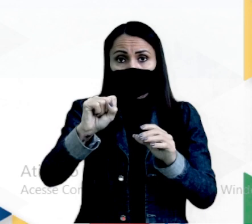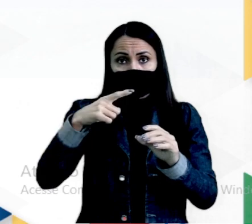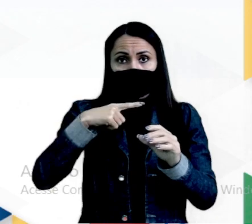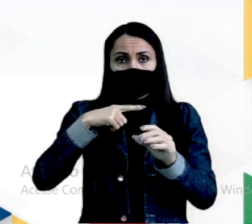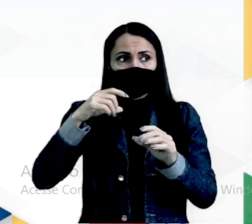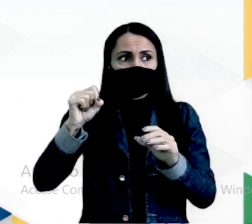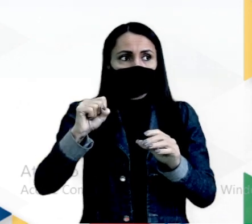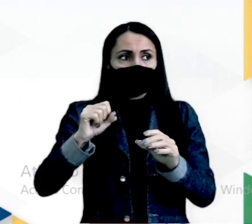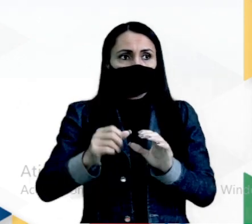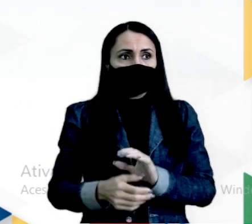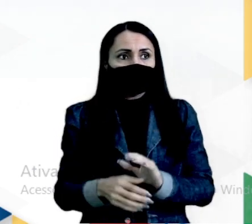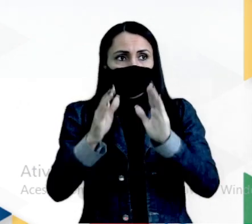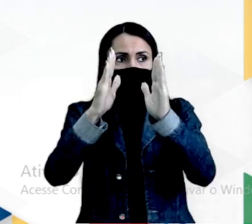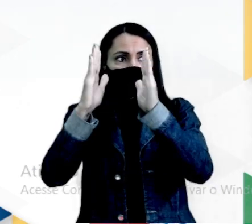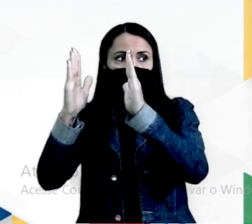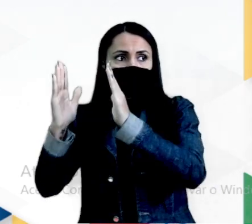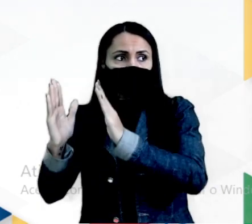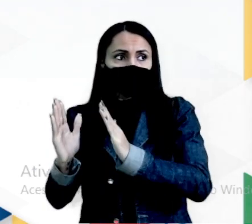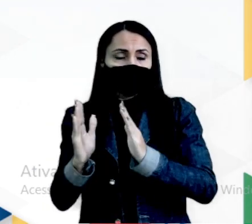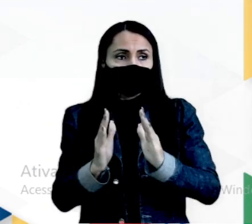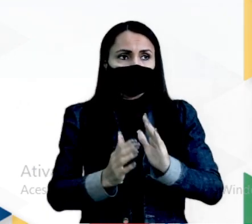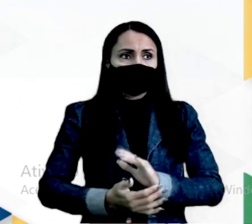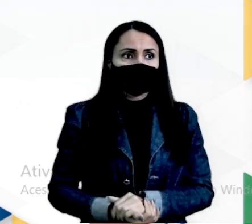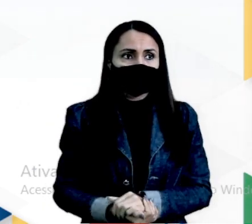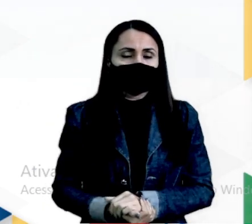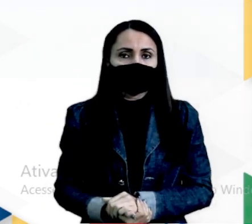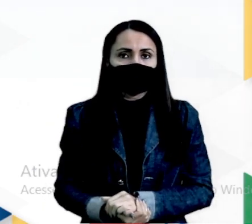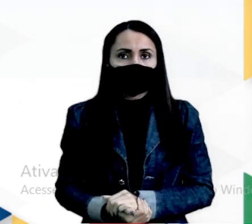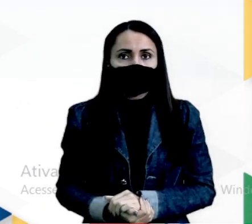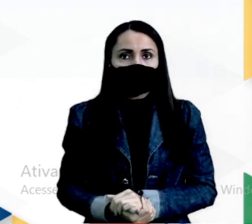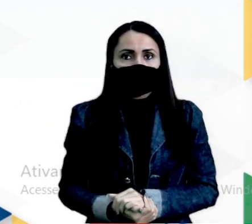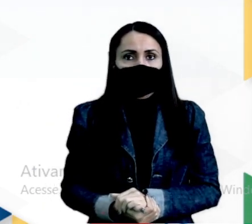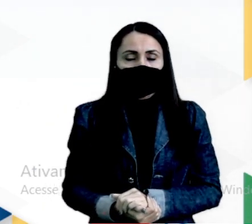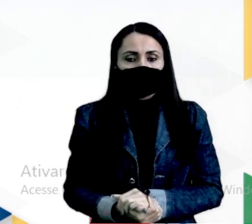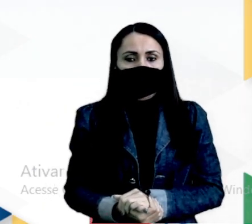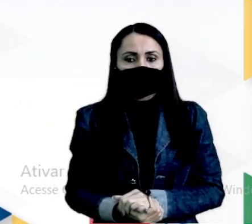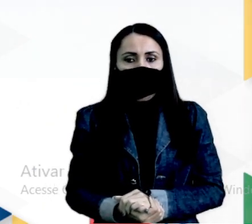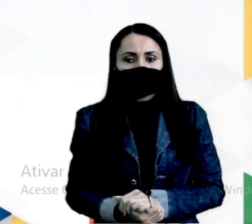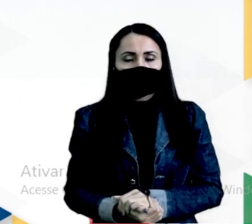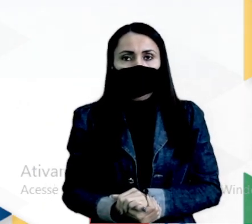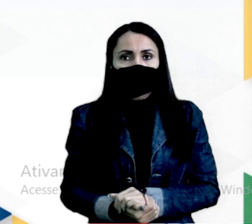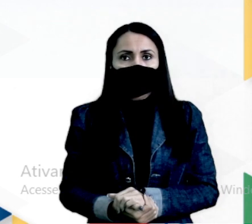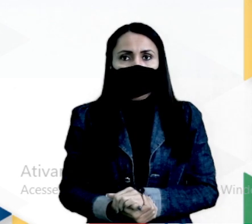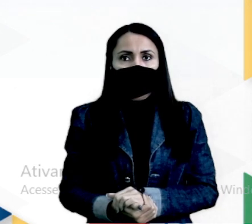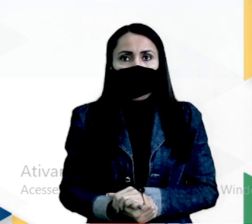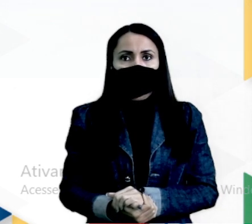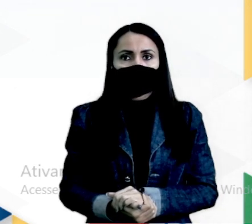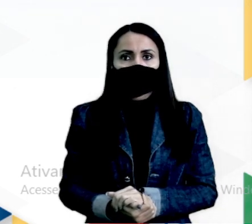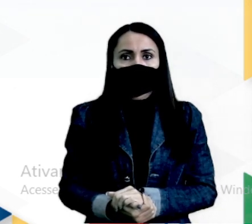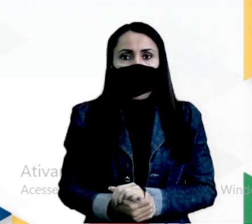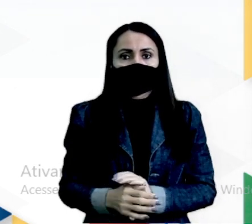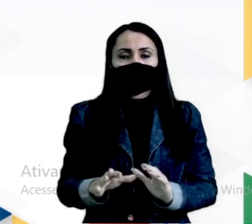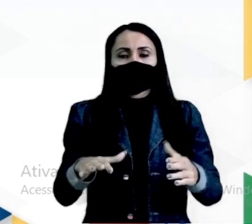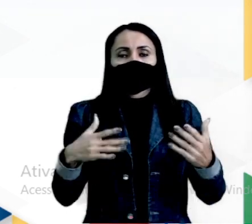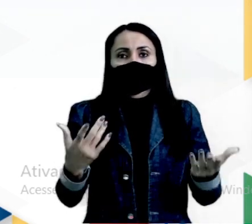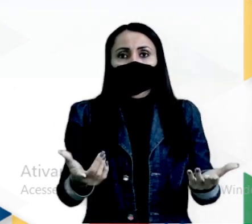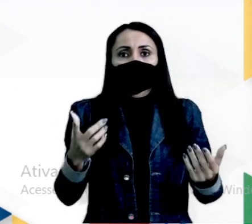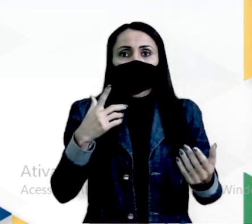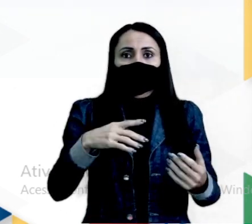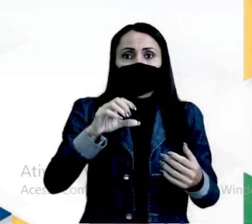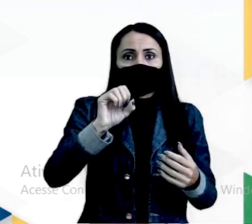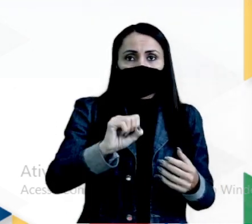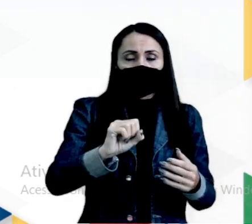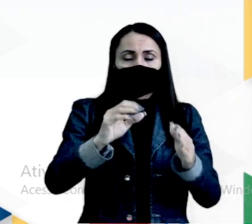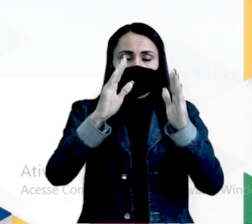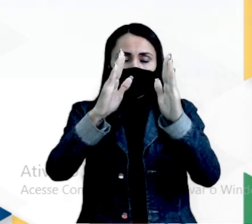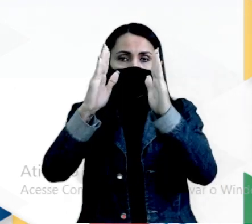tá? Assim, a medida da área da figura B é 8 unidades da medida A, beleza? Então, ou seja, porque ela tem 8